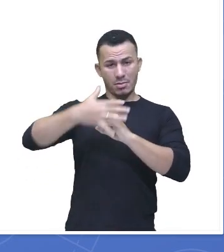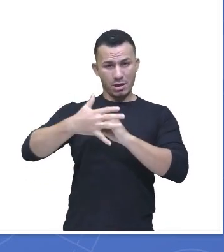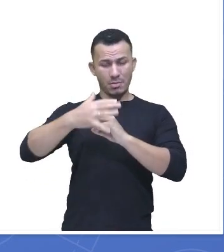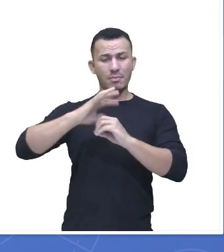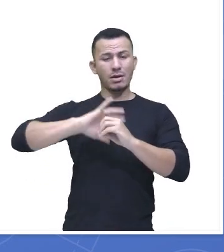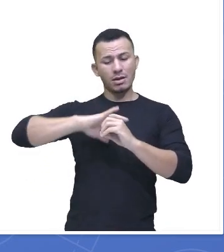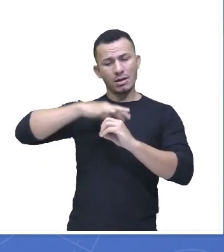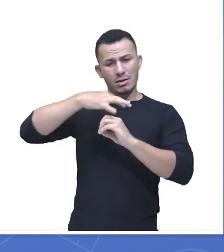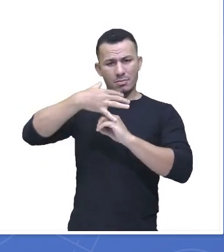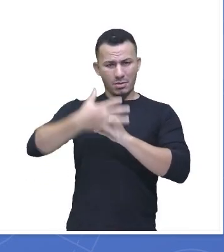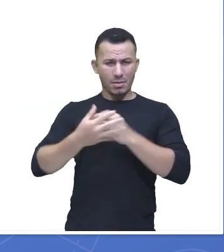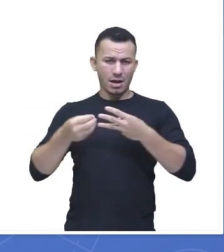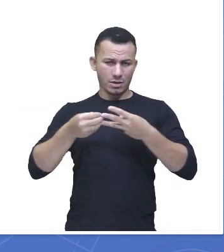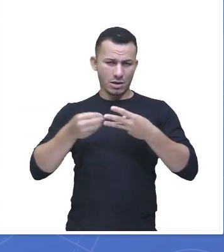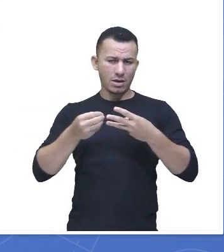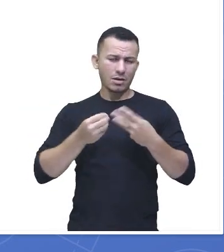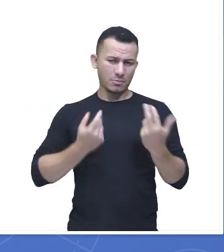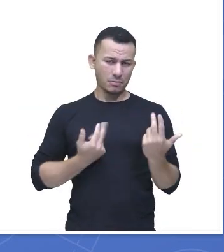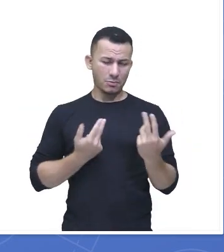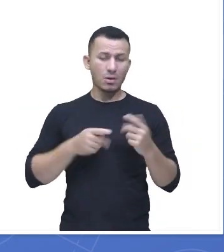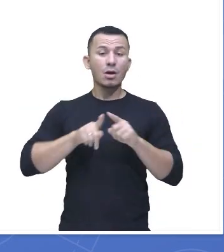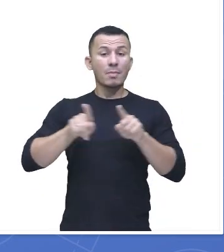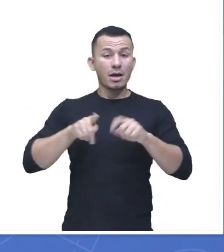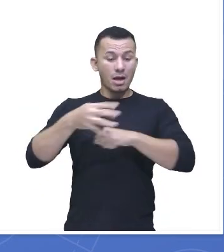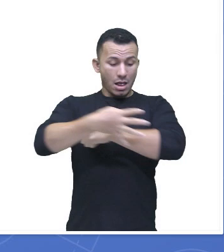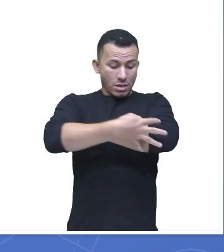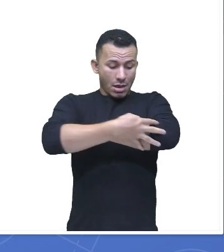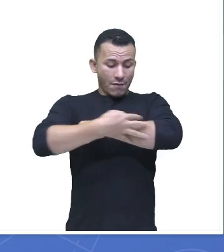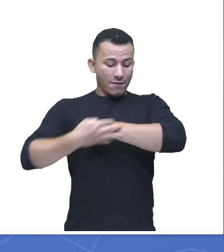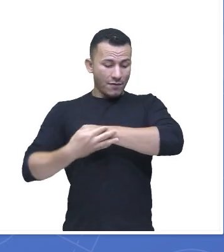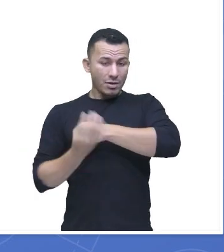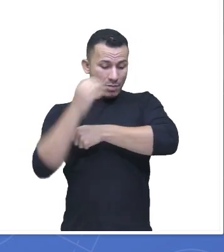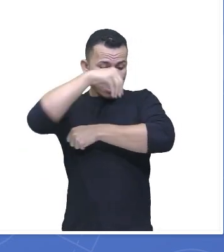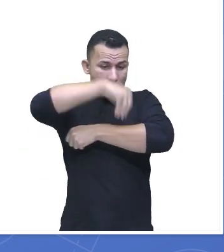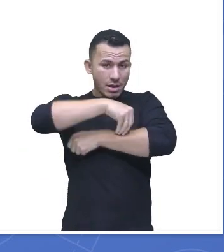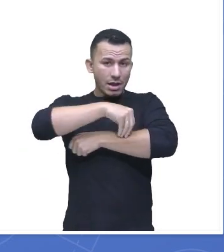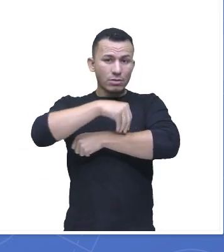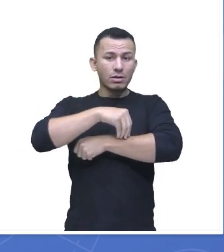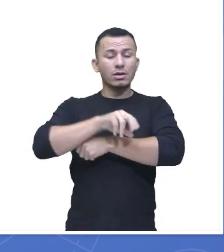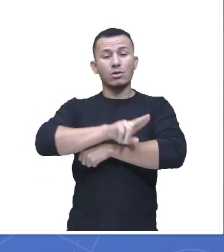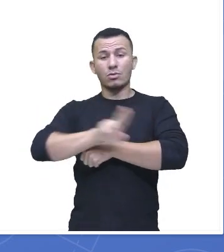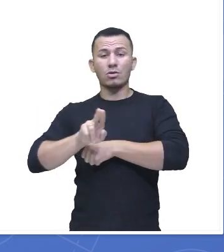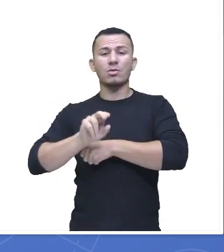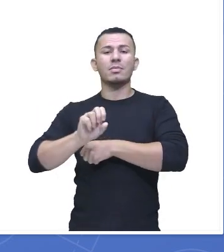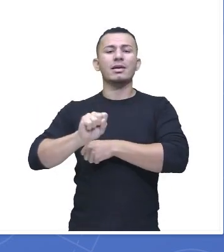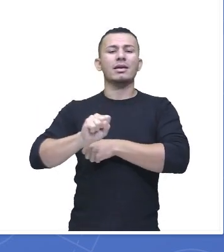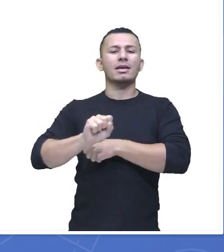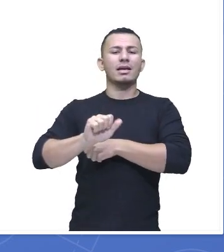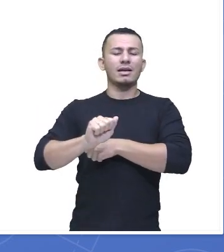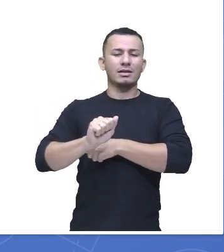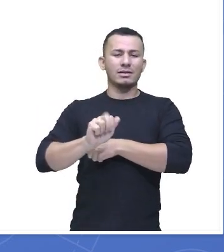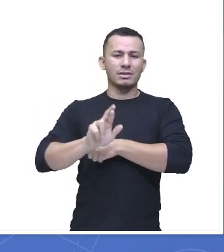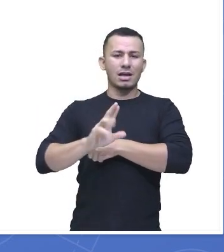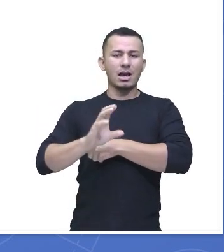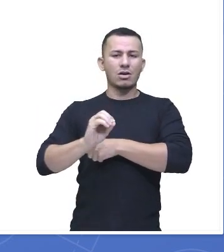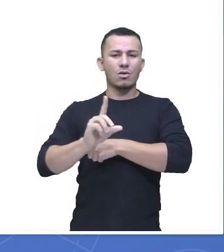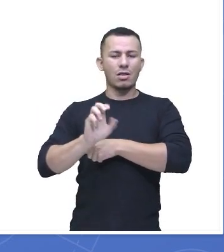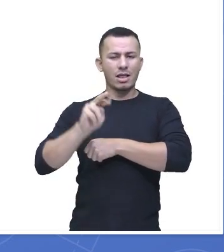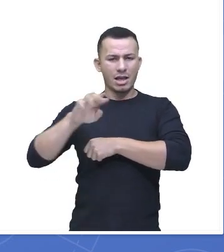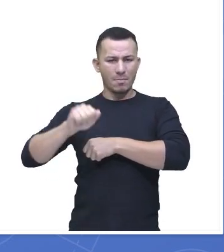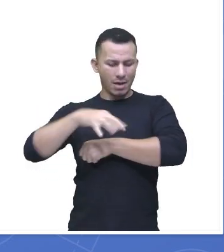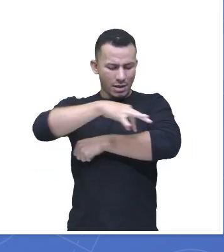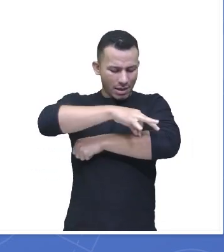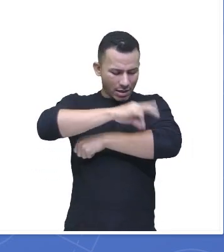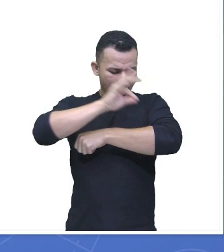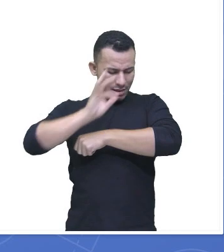né, como toda a célula, só que na fibra muscular ela recebe o nome de sarcolema. E aí a gente já vai